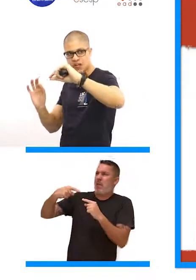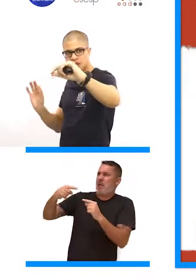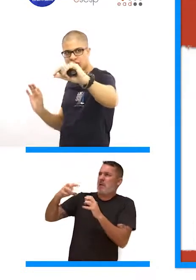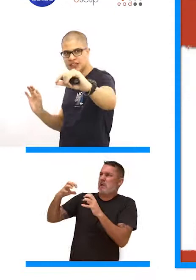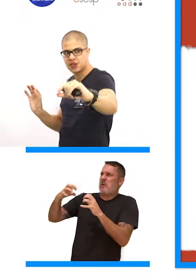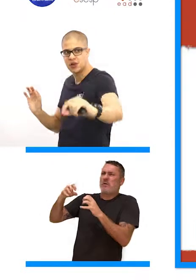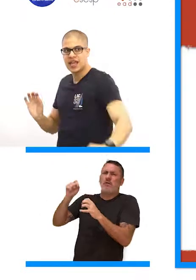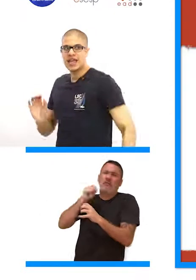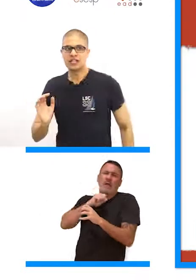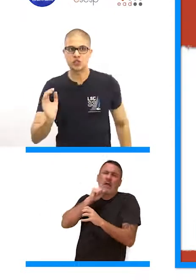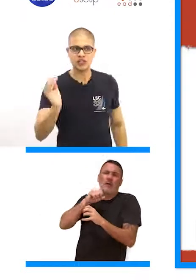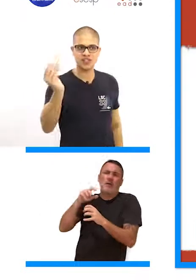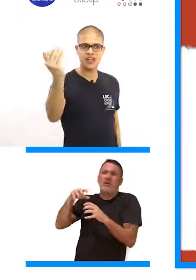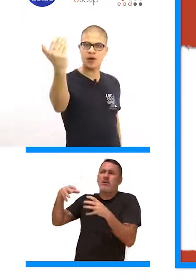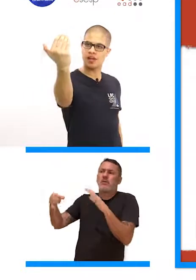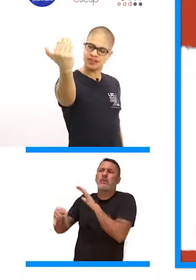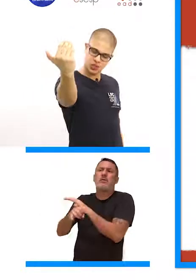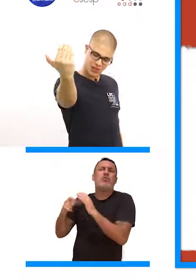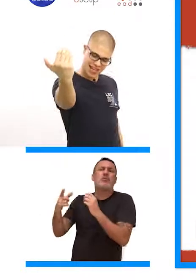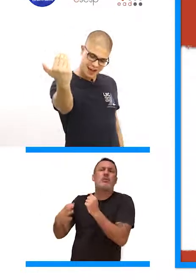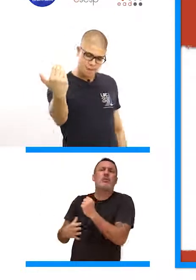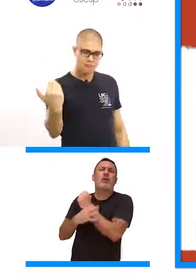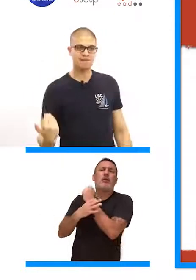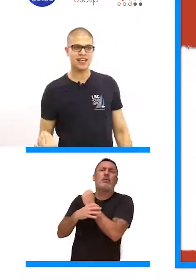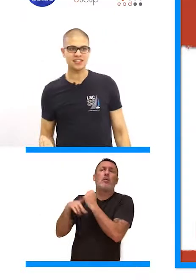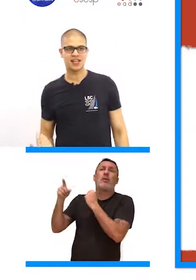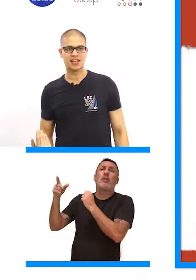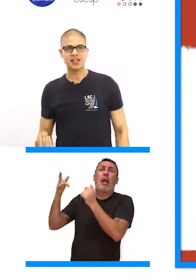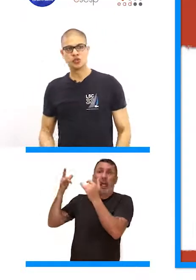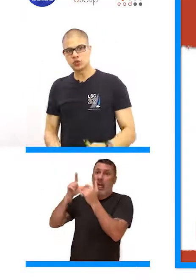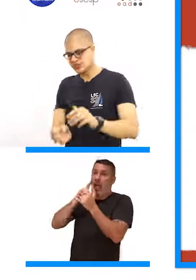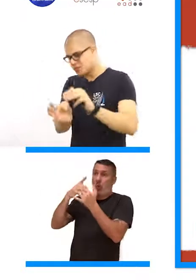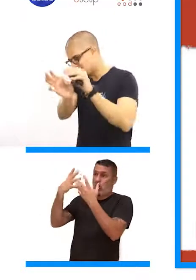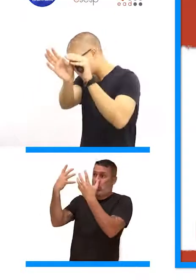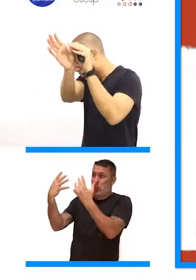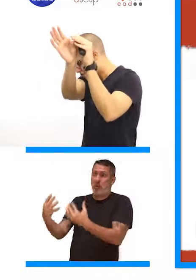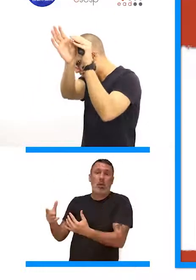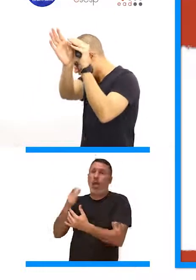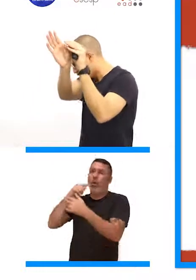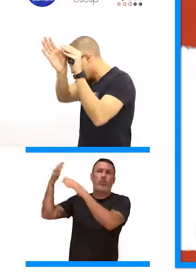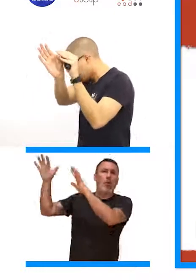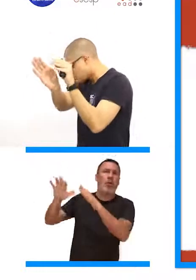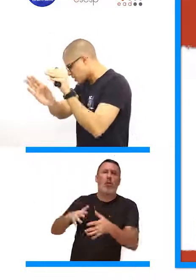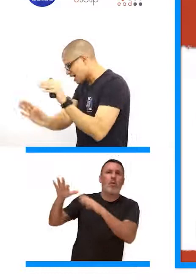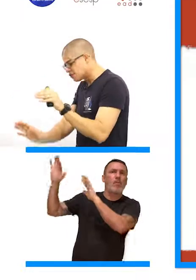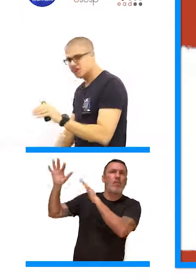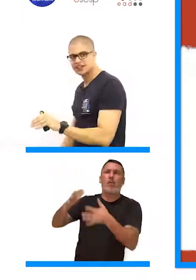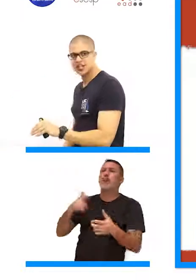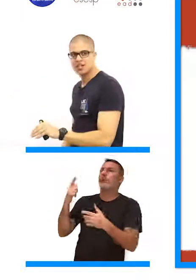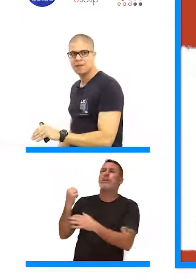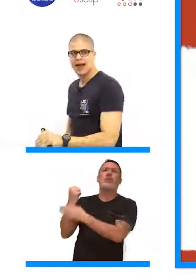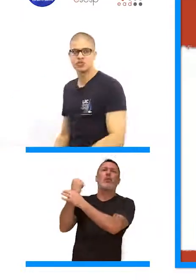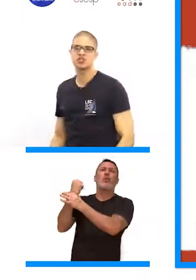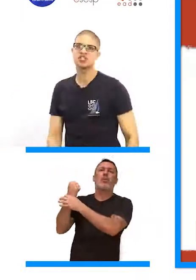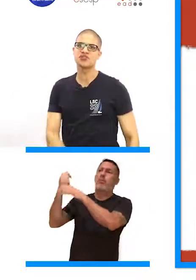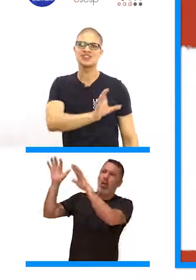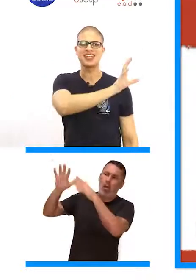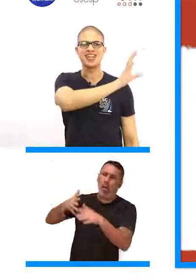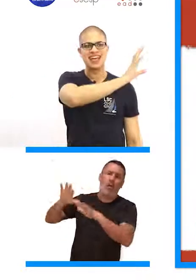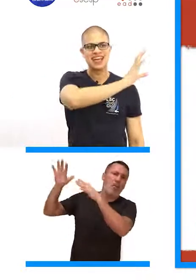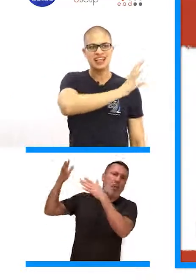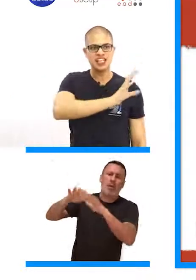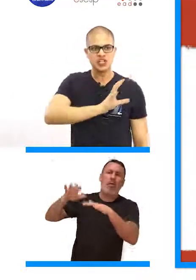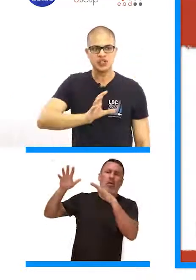esse aspecto hídrico, e toda essa água ela tende o que? A descer. Todo esse material ele vai ser deslocado vertente abaixo, ou seja,